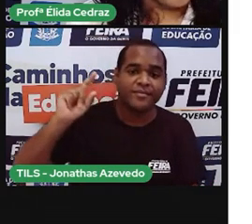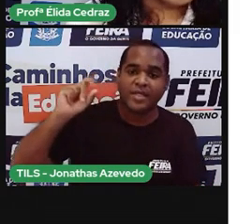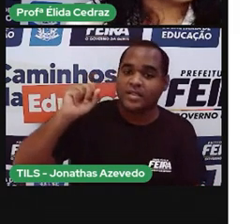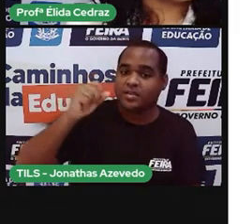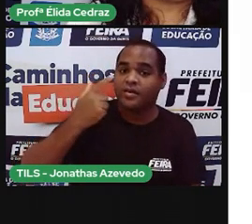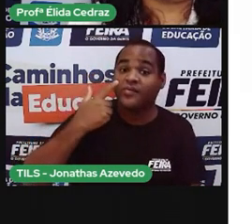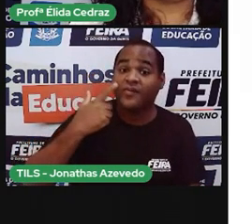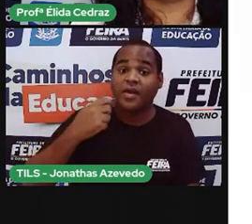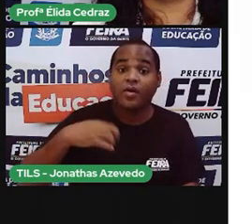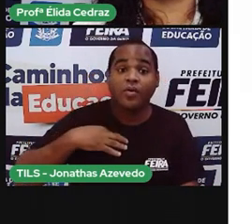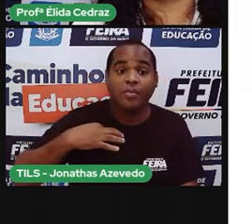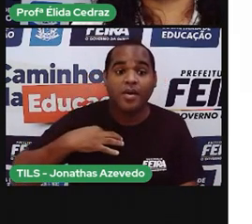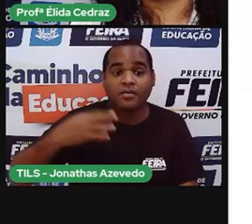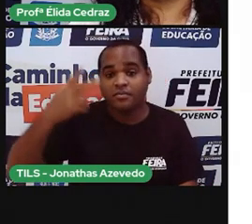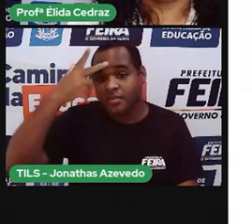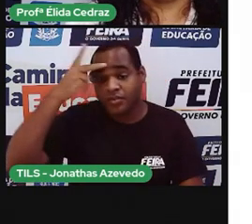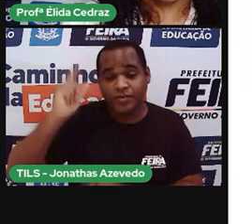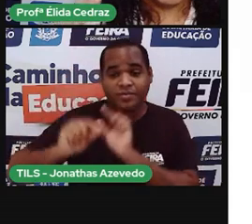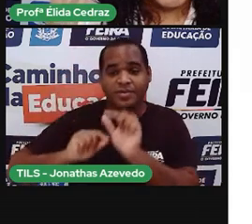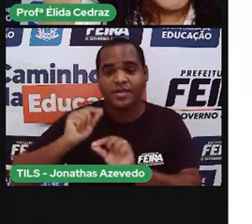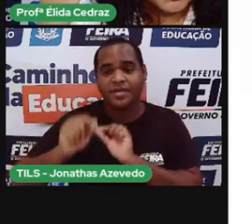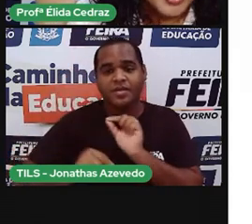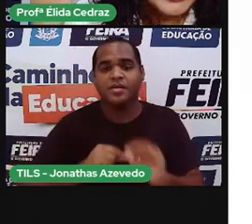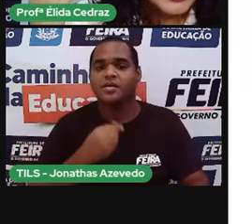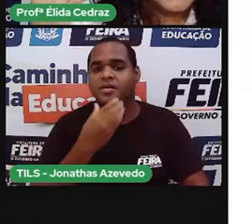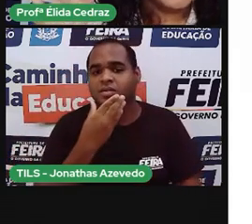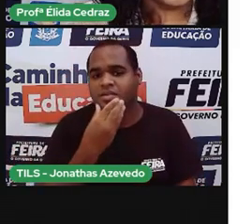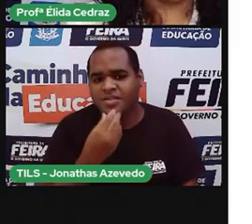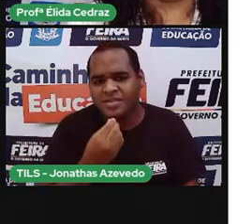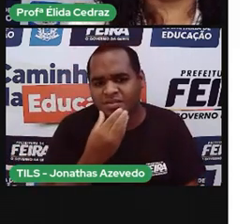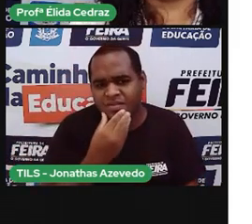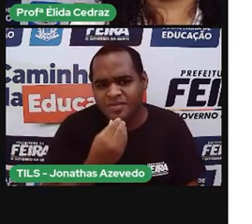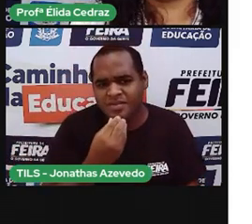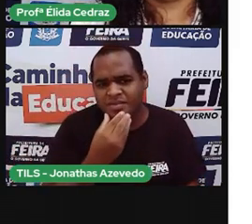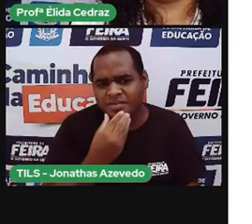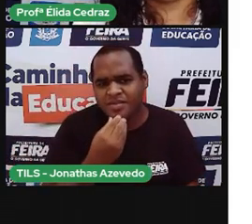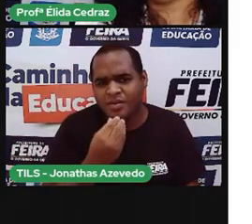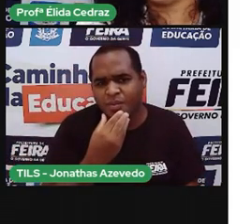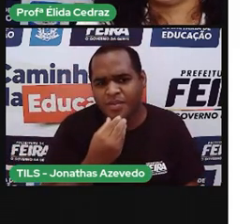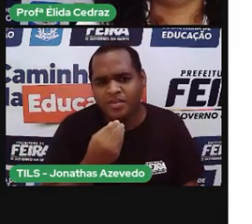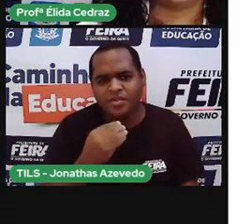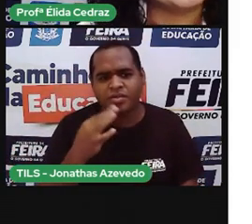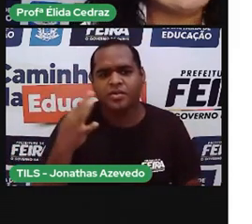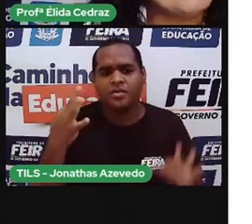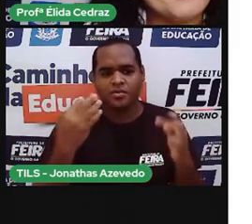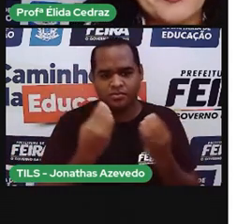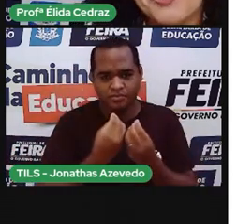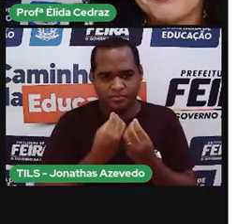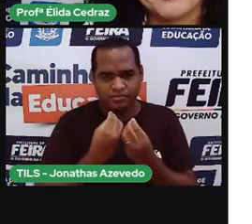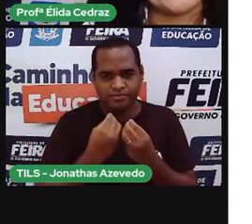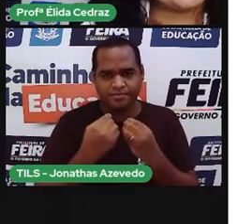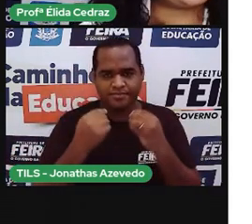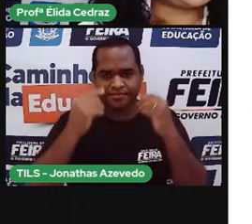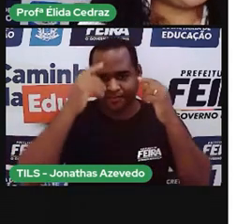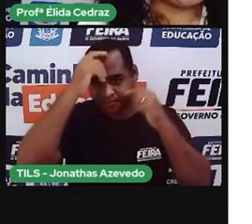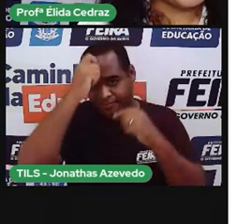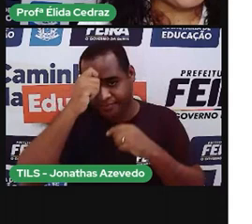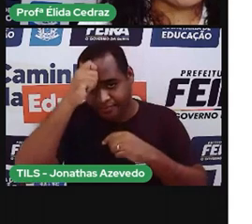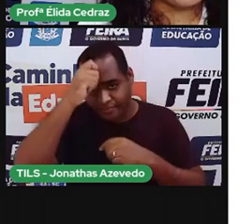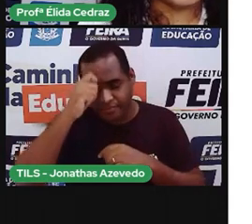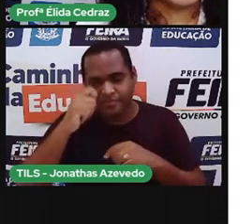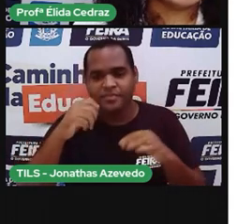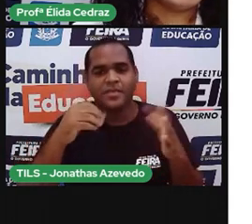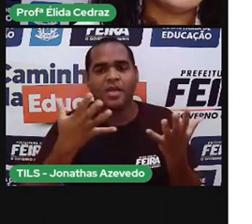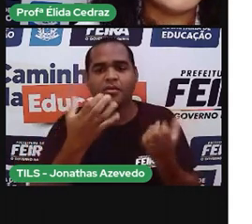pela roupa das pessoas, né? Os homens quase todos usando chapéu. E tem muito movimento de carro